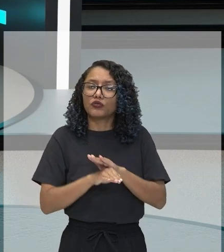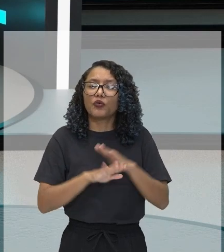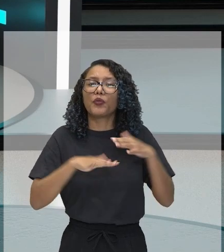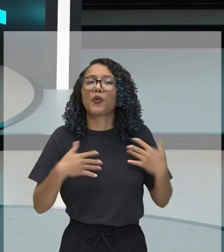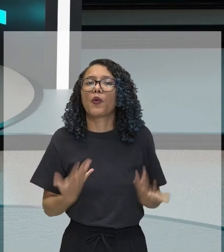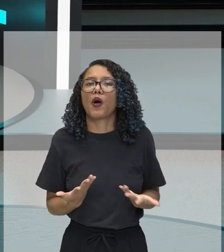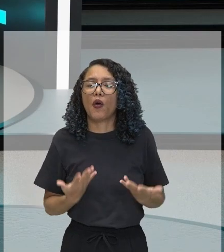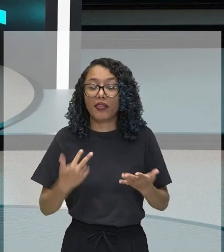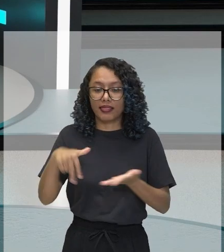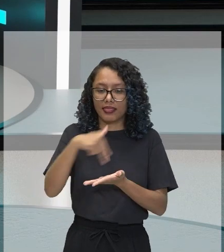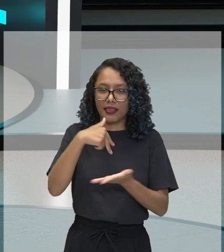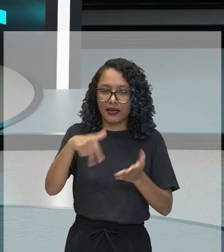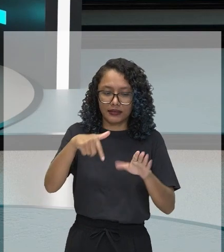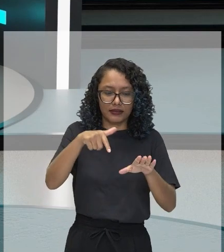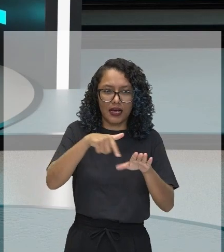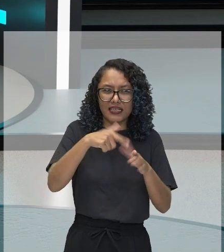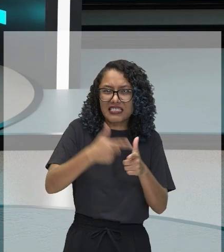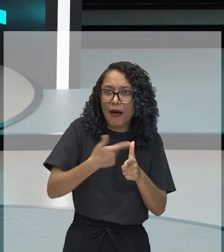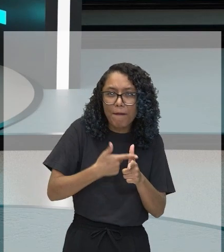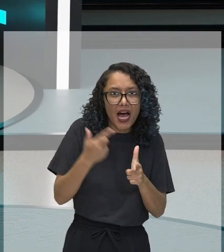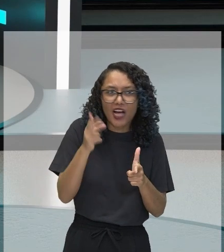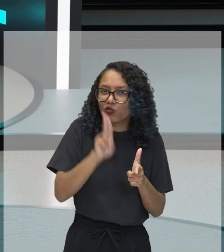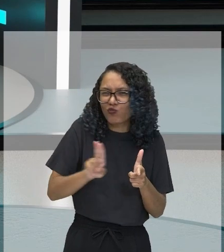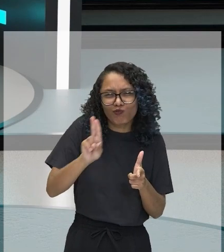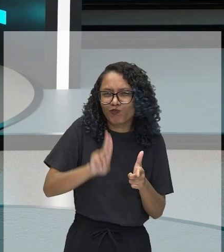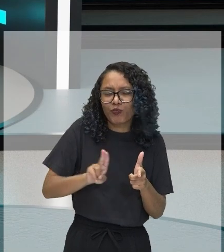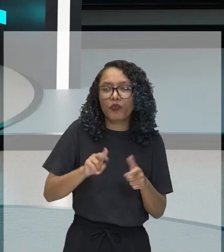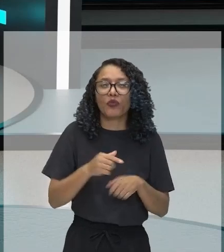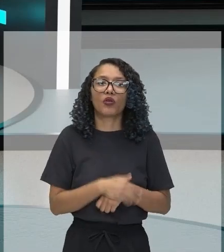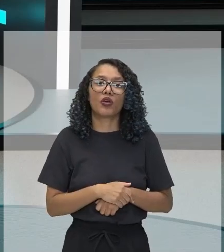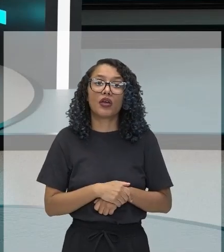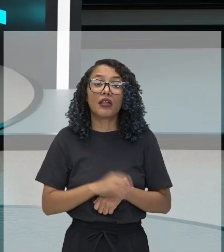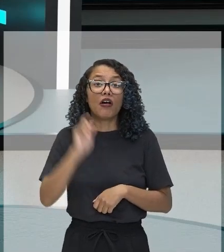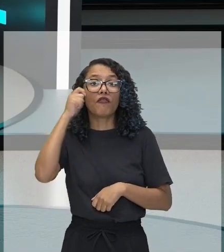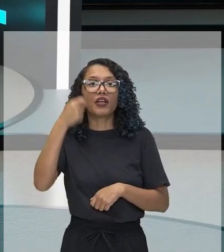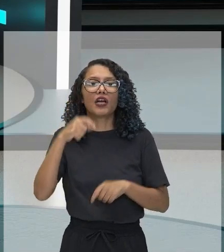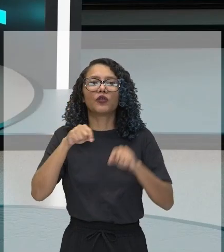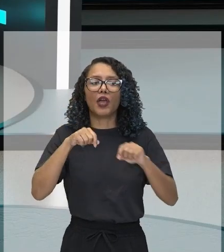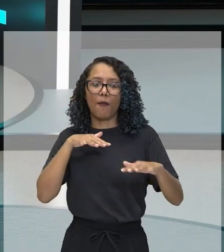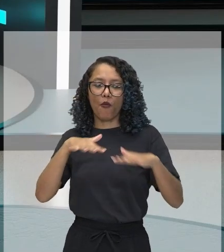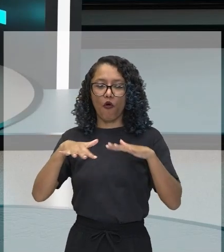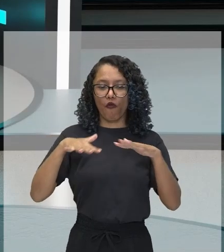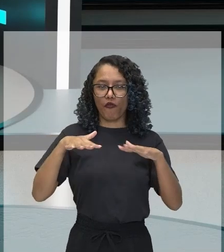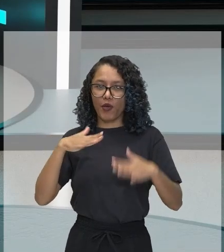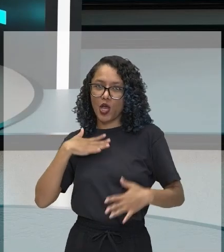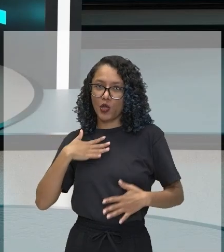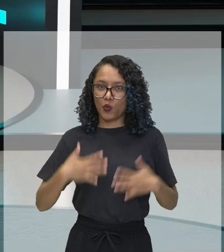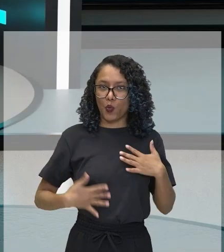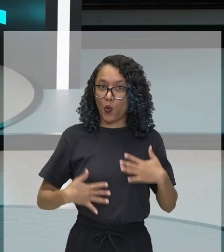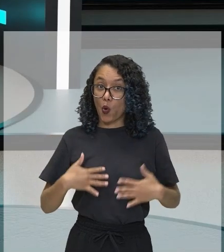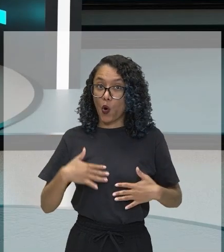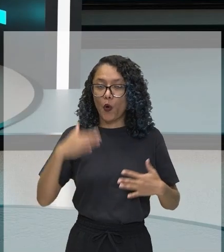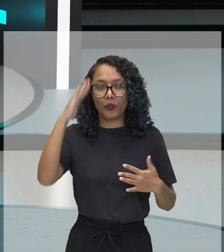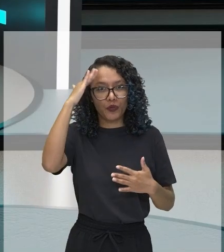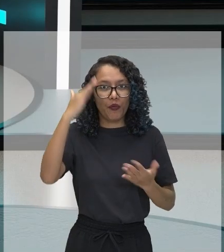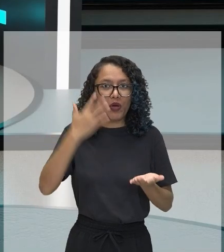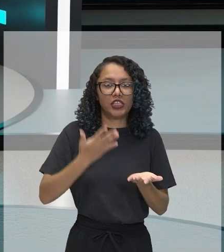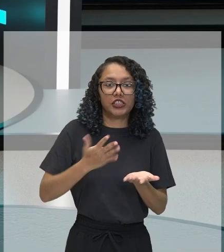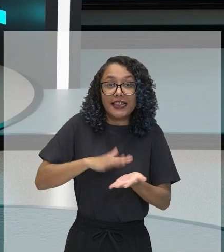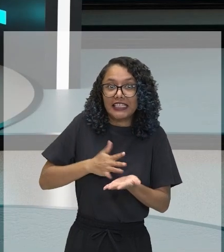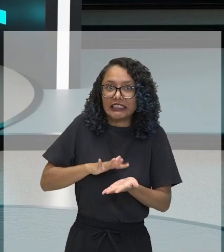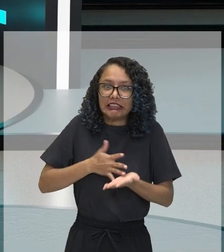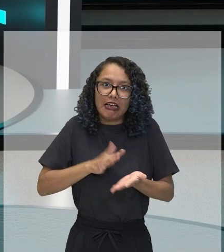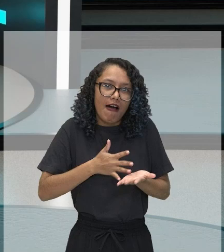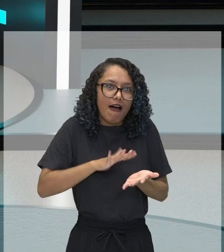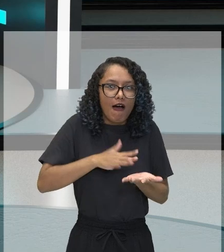descalços. E dos africanos, a ginga no corpo, né? Principalmente no samba, tem aquela ginga